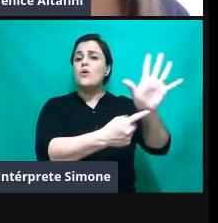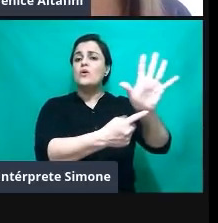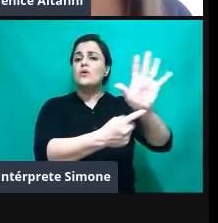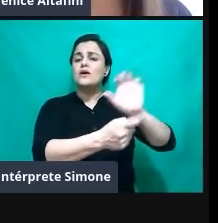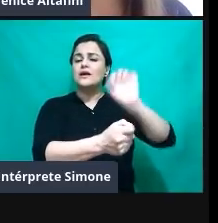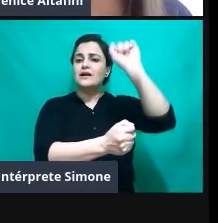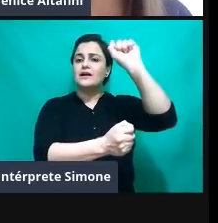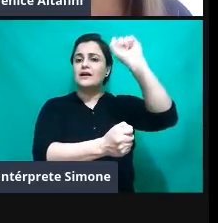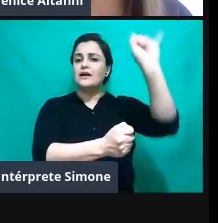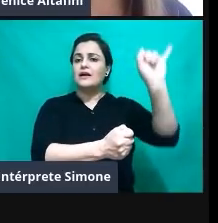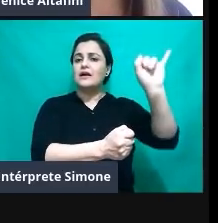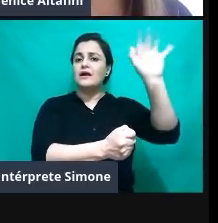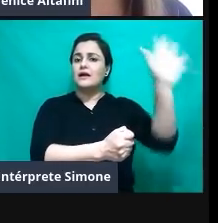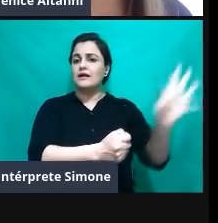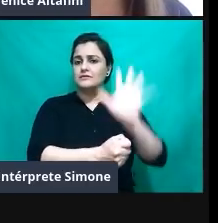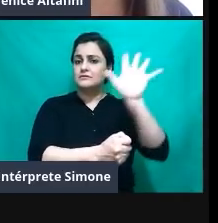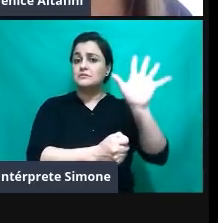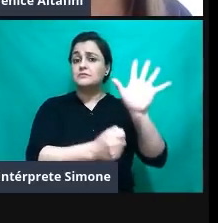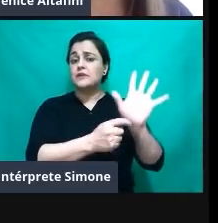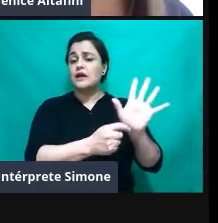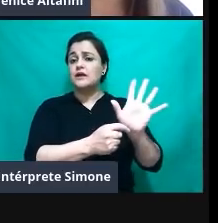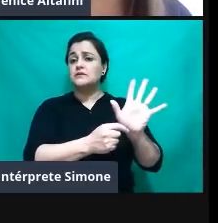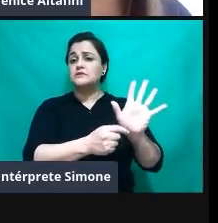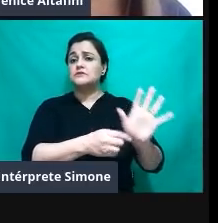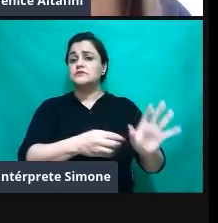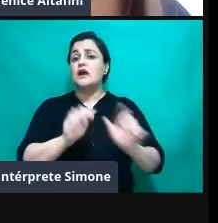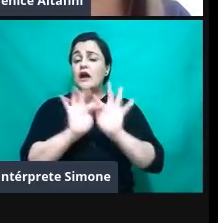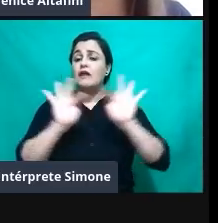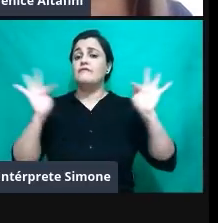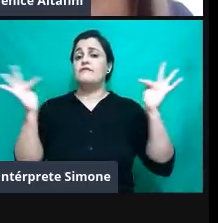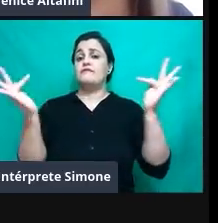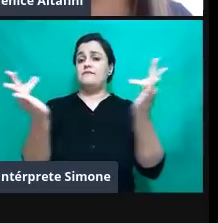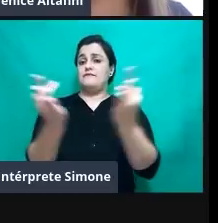família, e também esse é o nosso